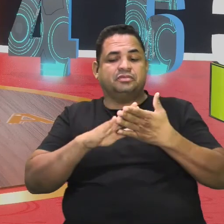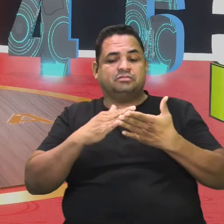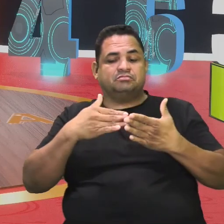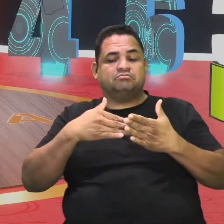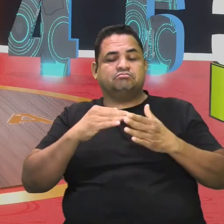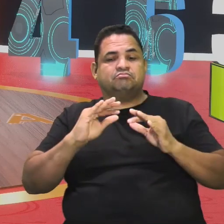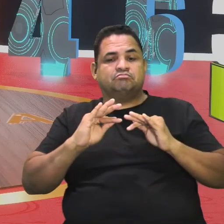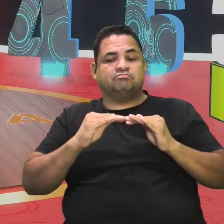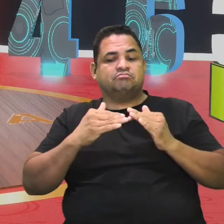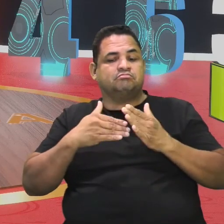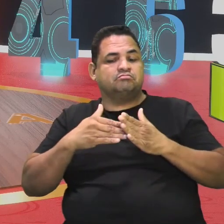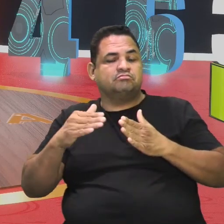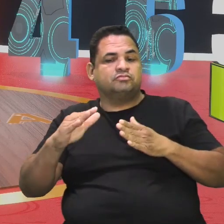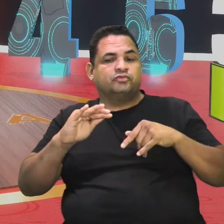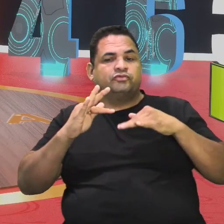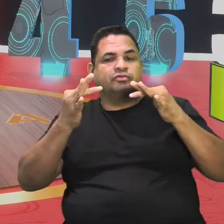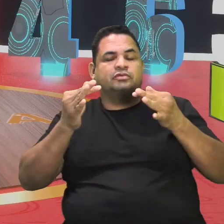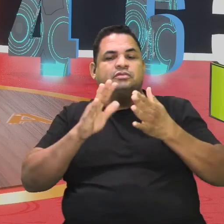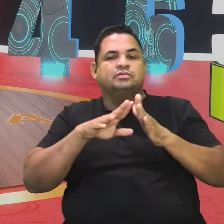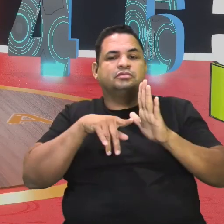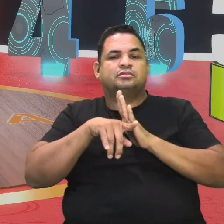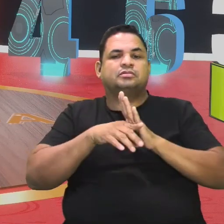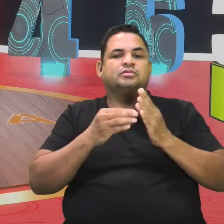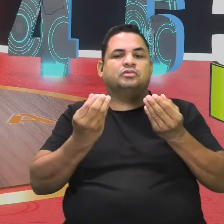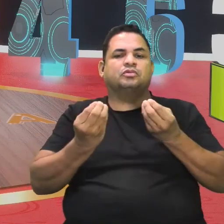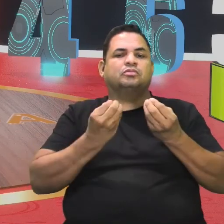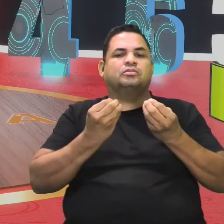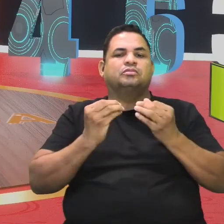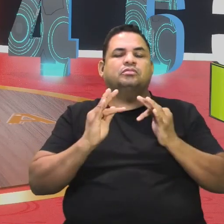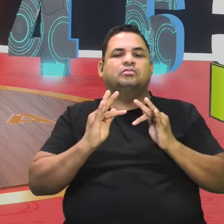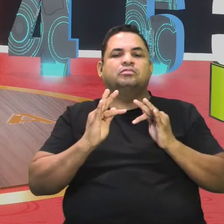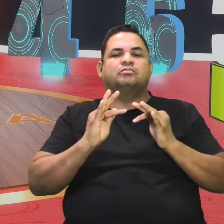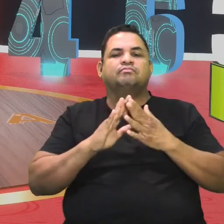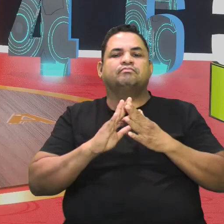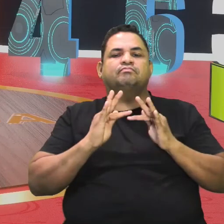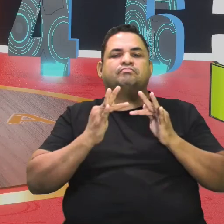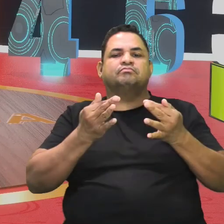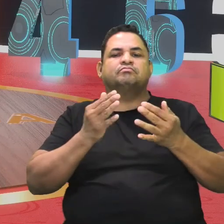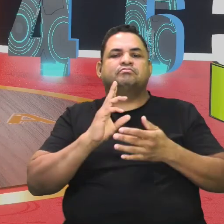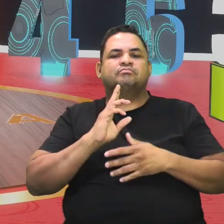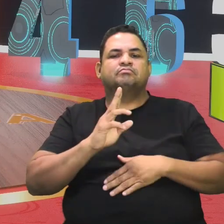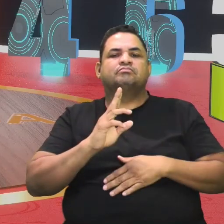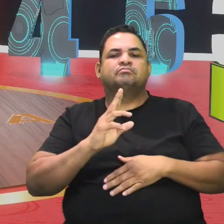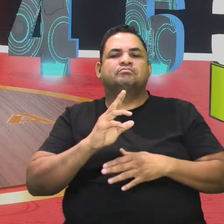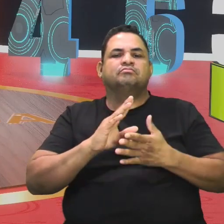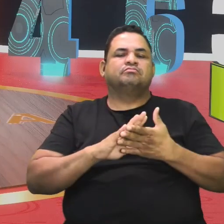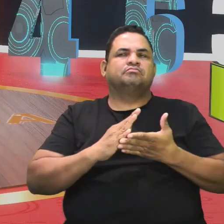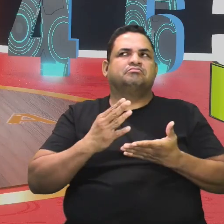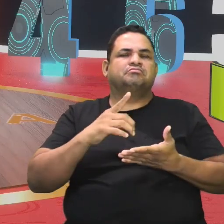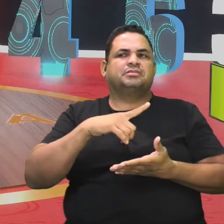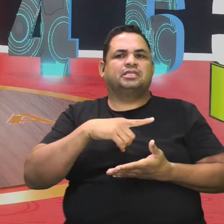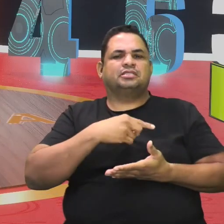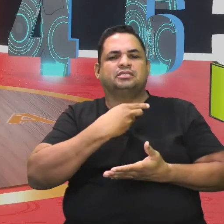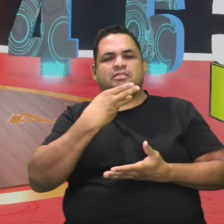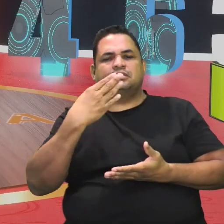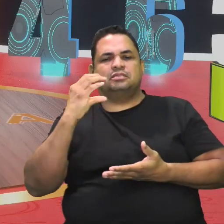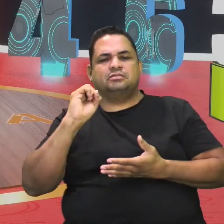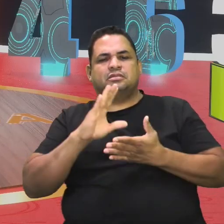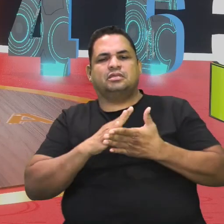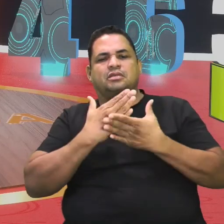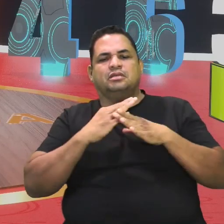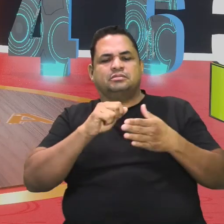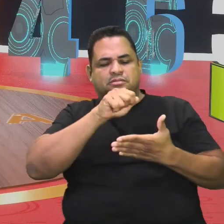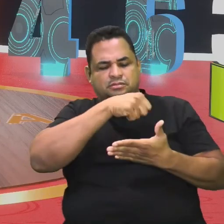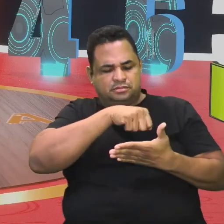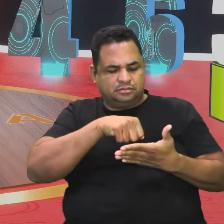quê? É uma questão de análise. Como assim no final, professor? Sempre sobra ali 30 minutinhos depois que eu acabo de